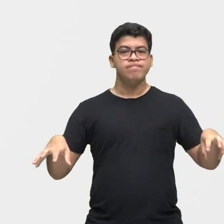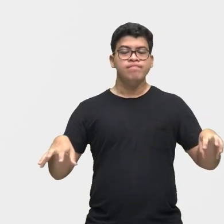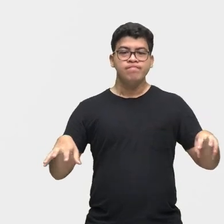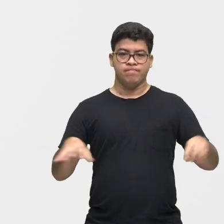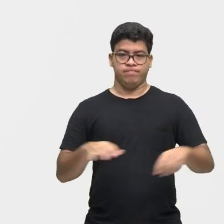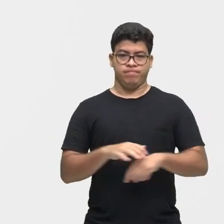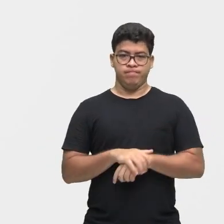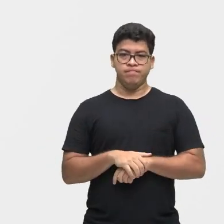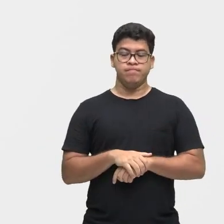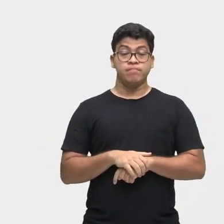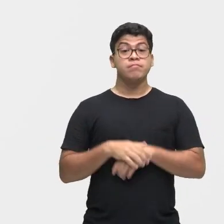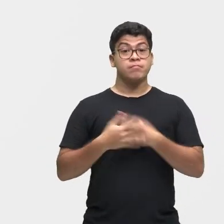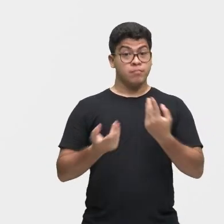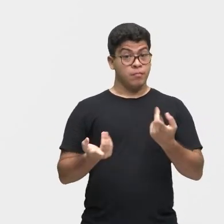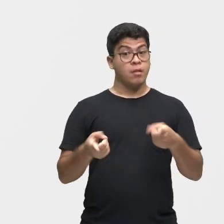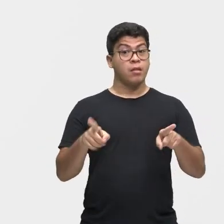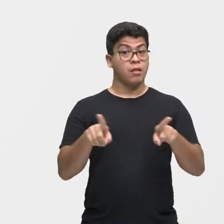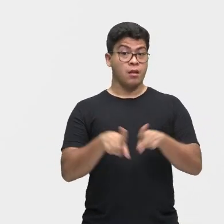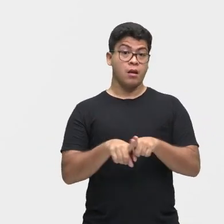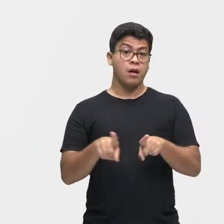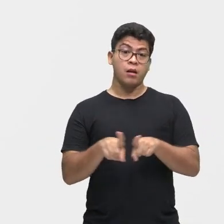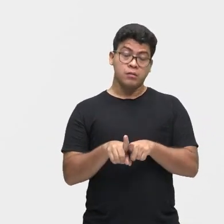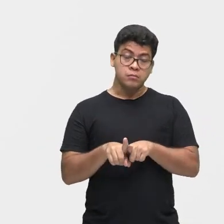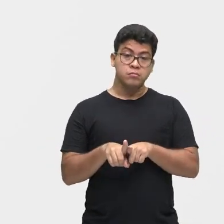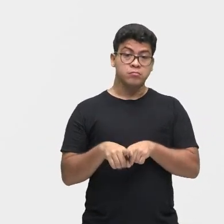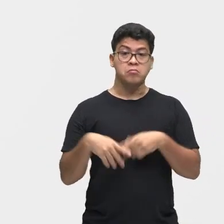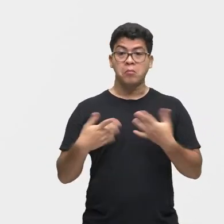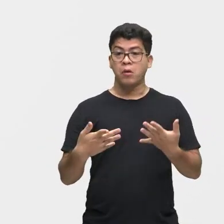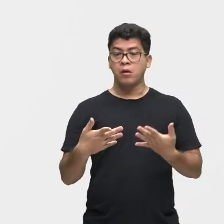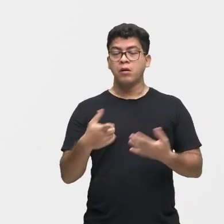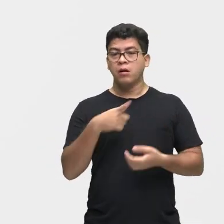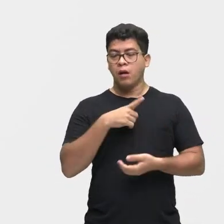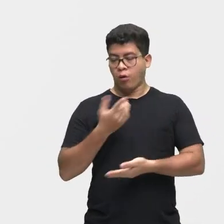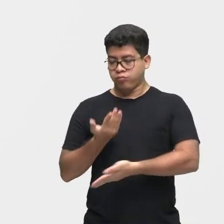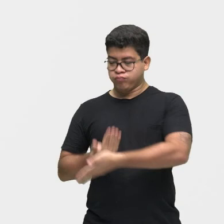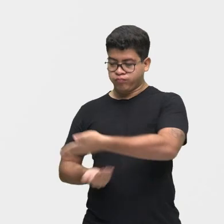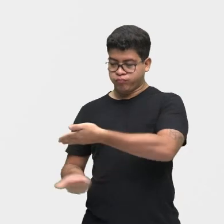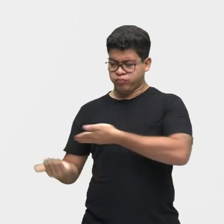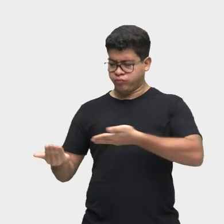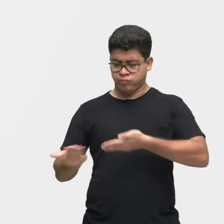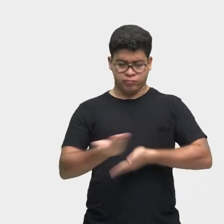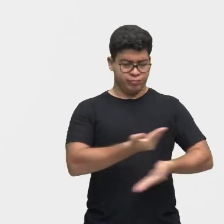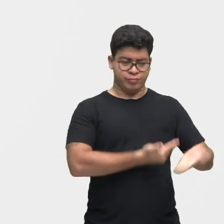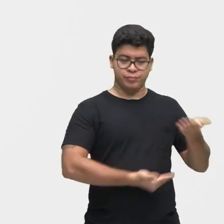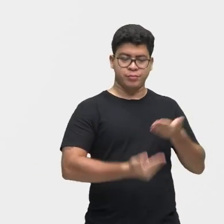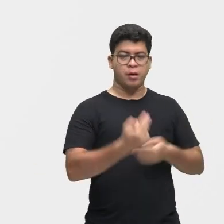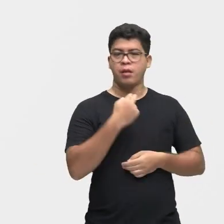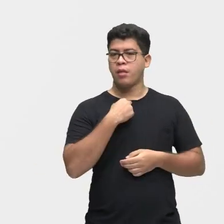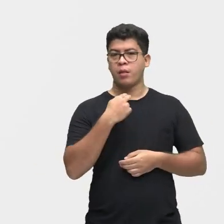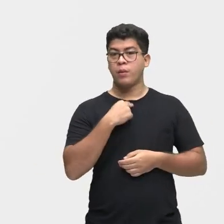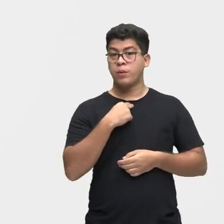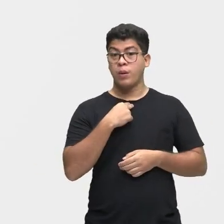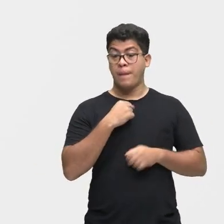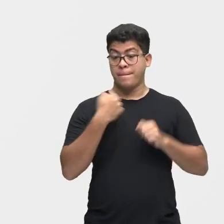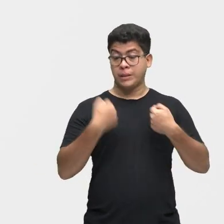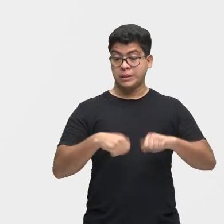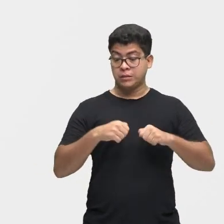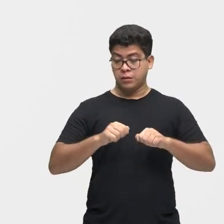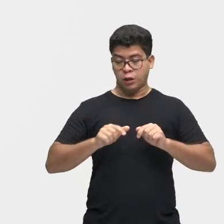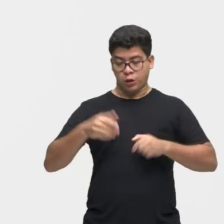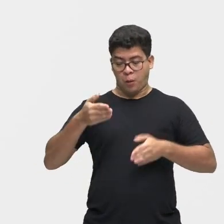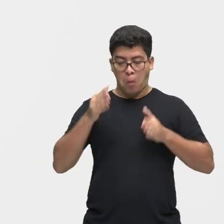que regulamentava ali, tá certo, essa relação entre as metrópoles e a colônia. Então, estava ali impondo às suas colônias